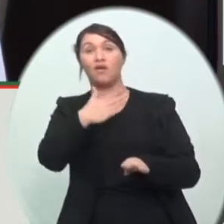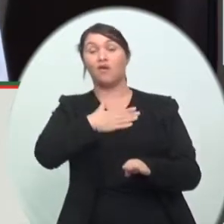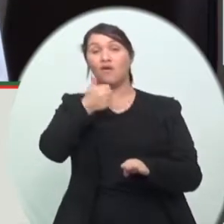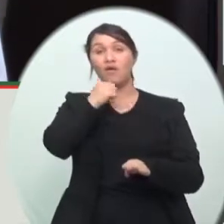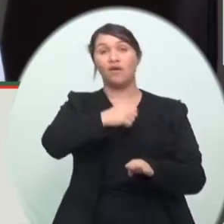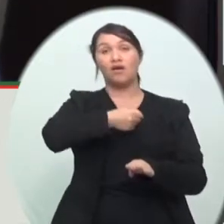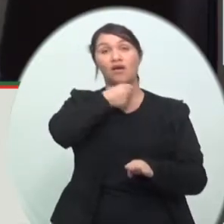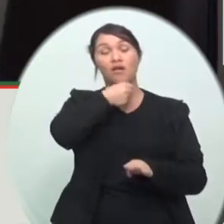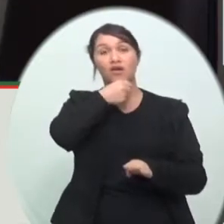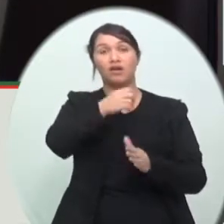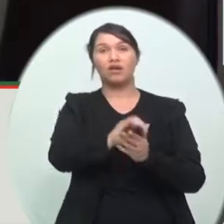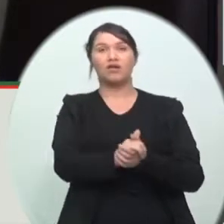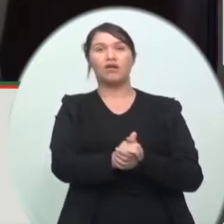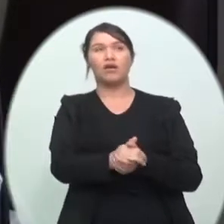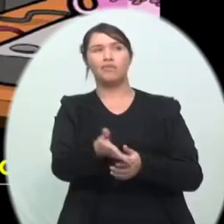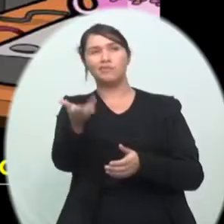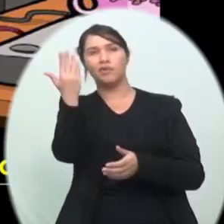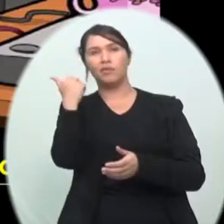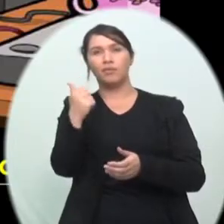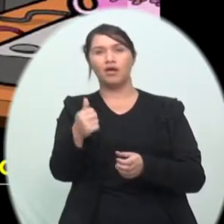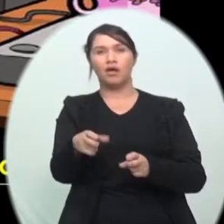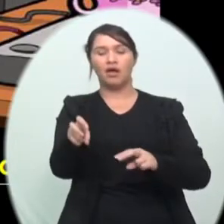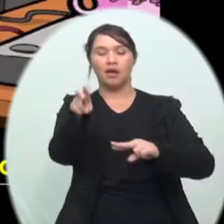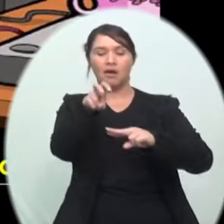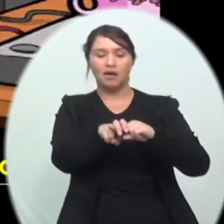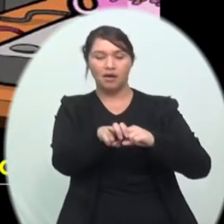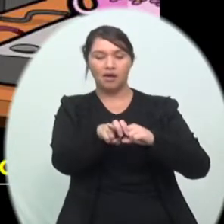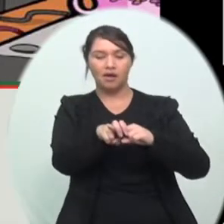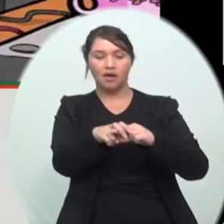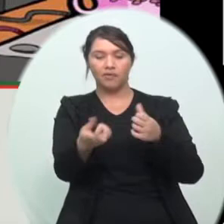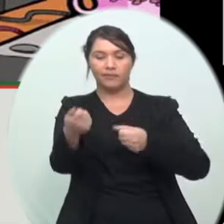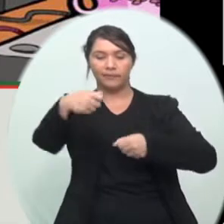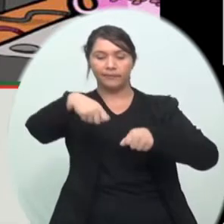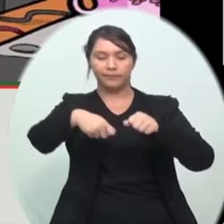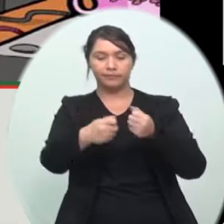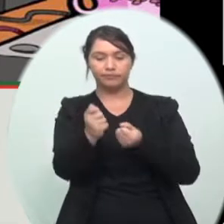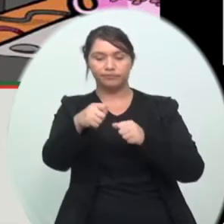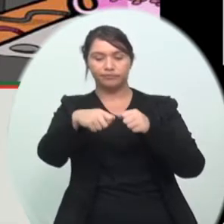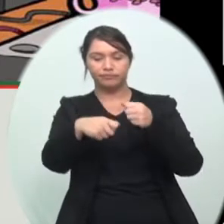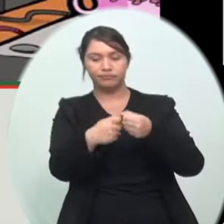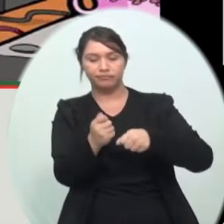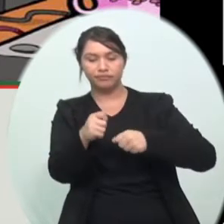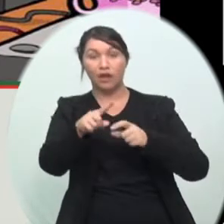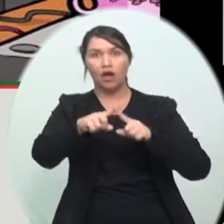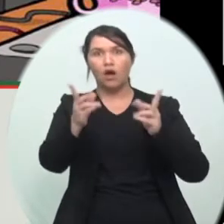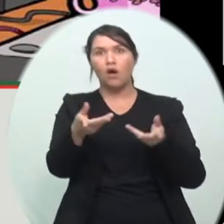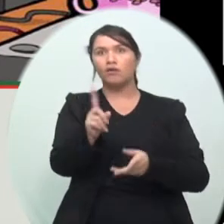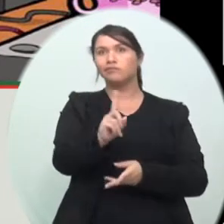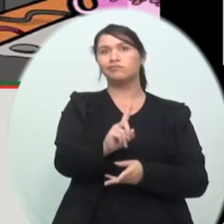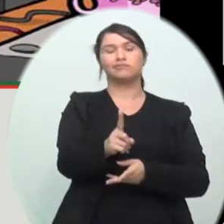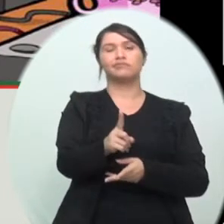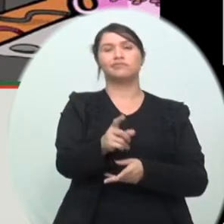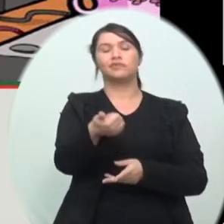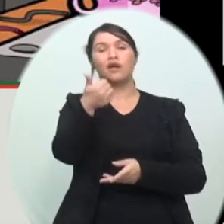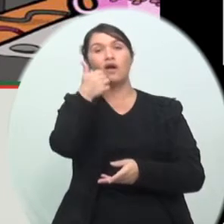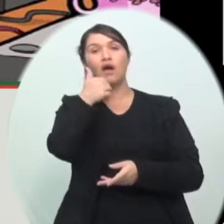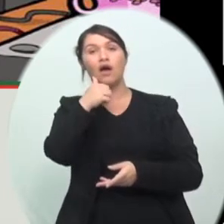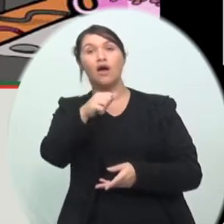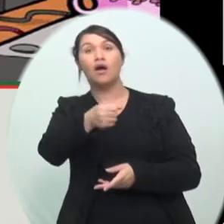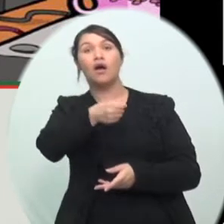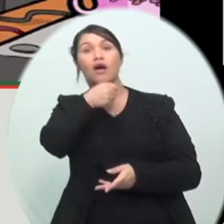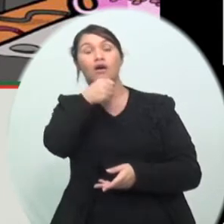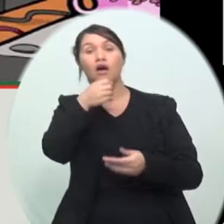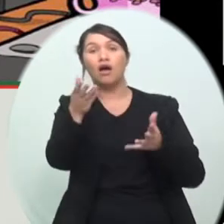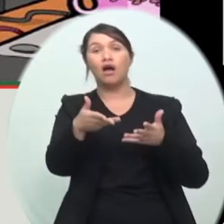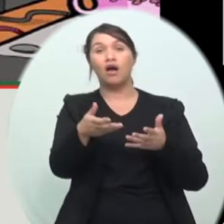rede social brincando com as outras vovozinhas, com um joystick, estou brincando aqui, né, fazendo uma alusão, mas, ei,